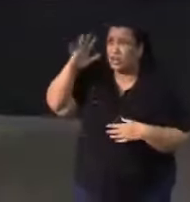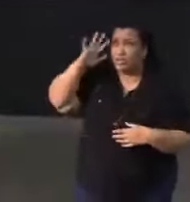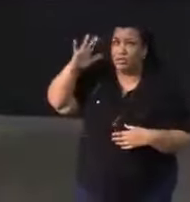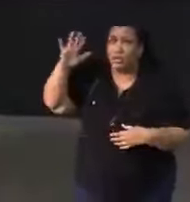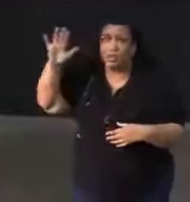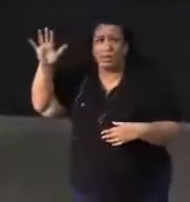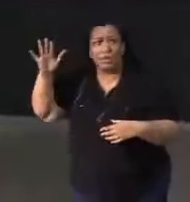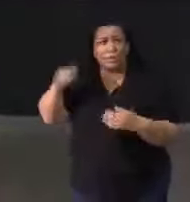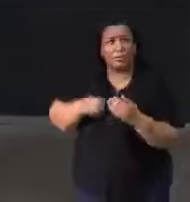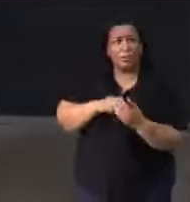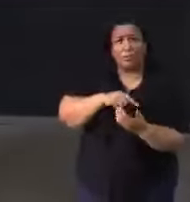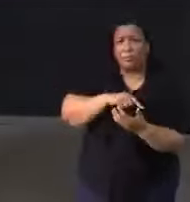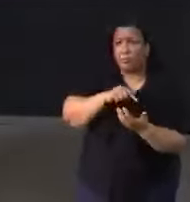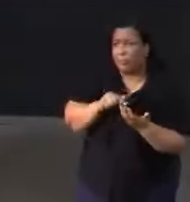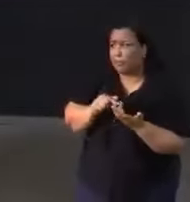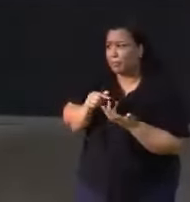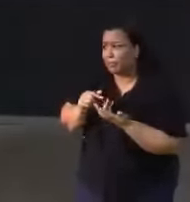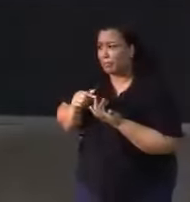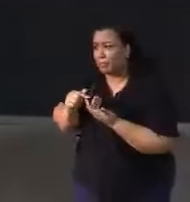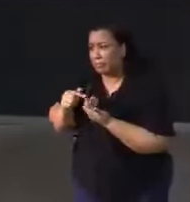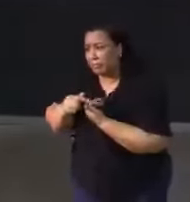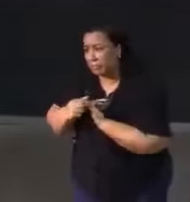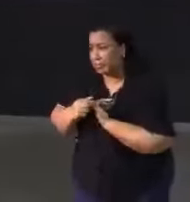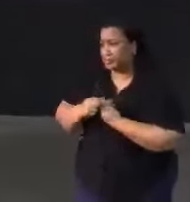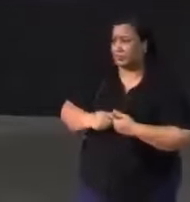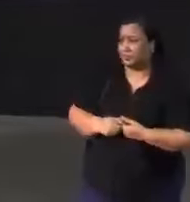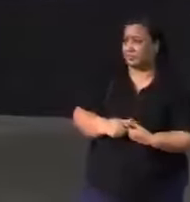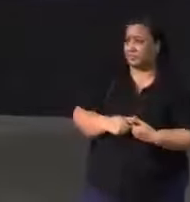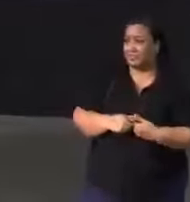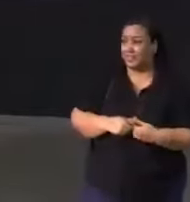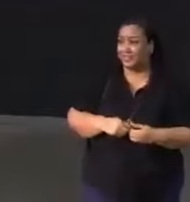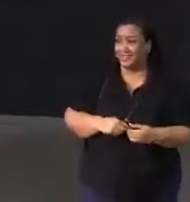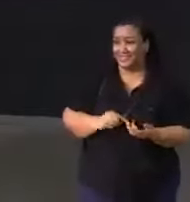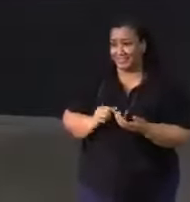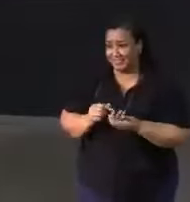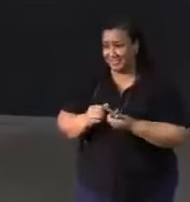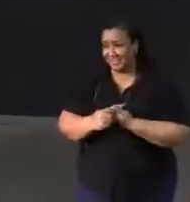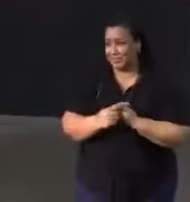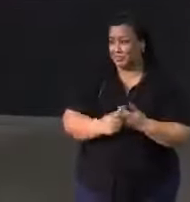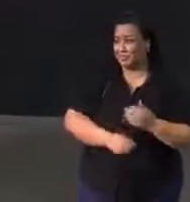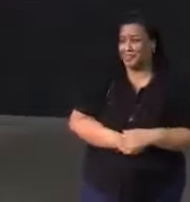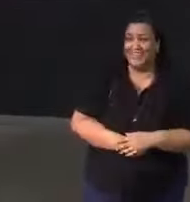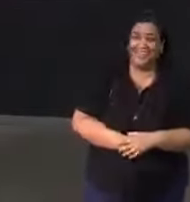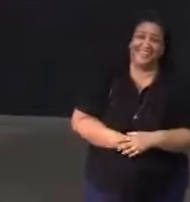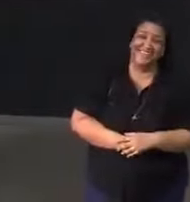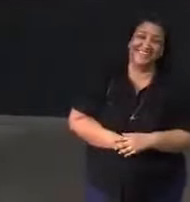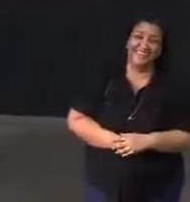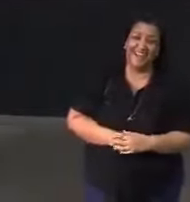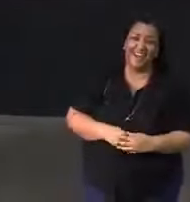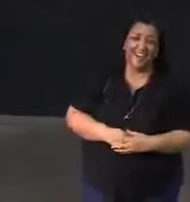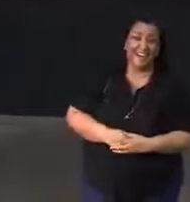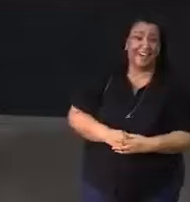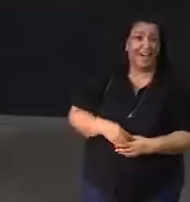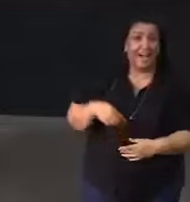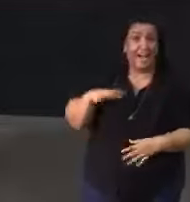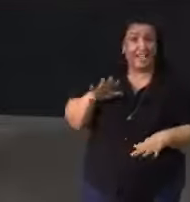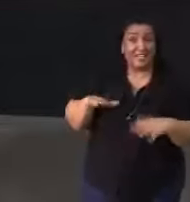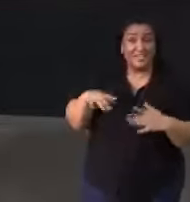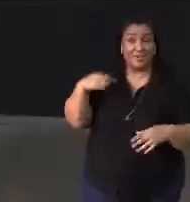teve a visão disso, visão daquilo. Irmão, muitas dessas coisas podem ter nascido no nosso próprio